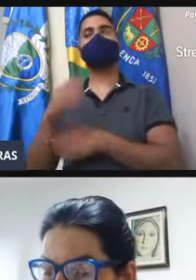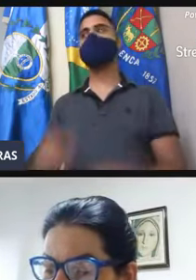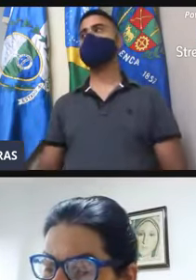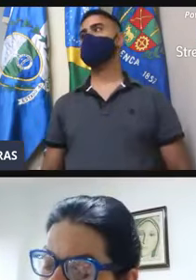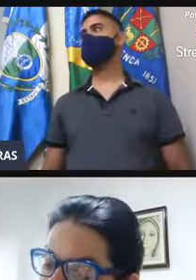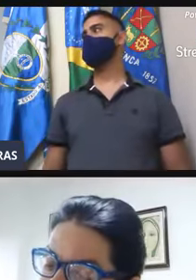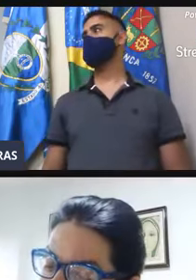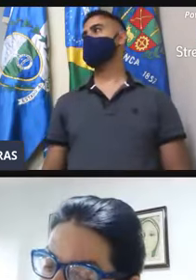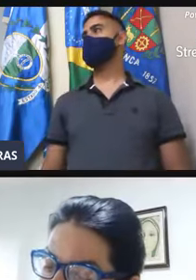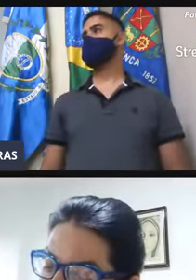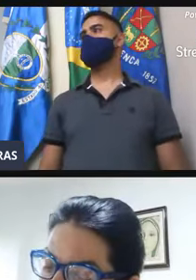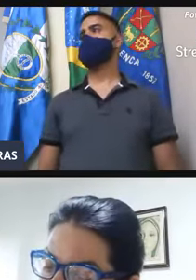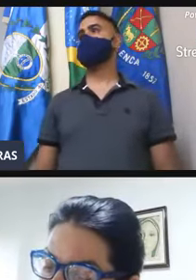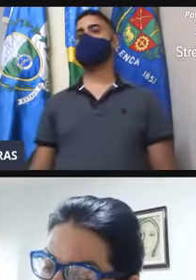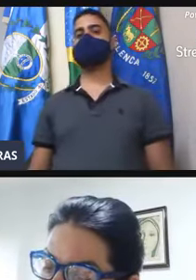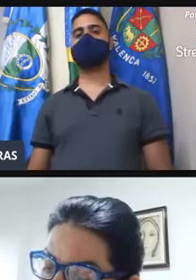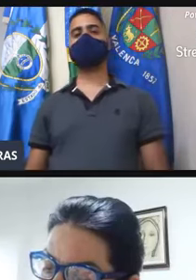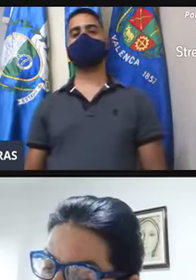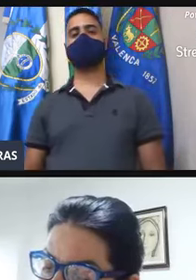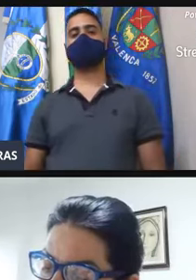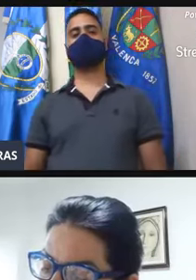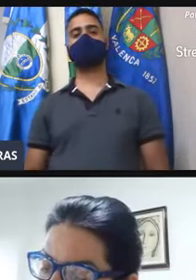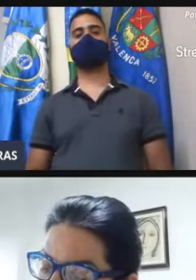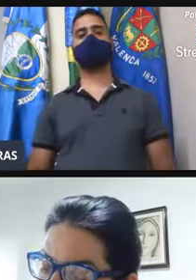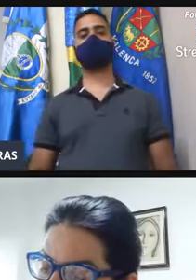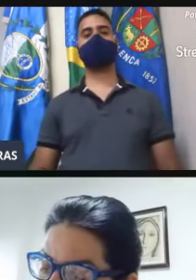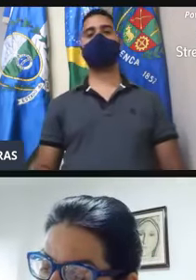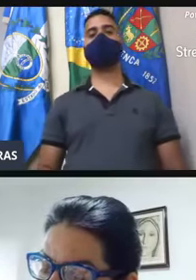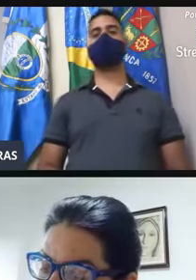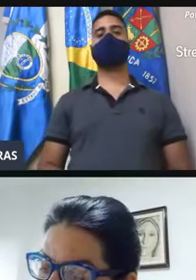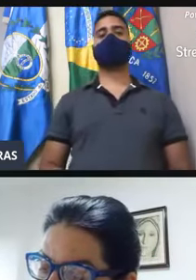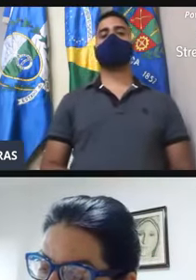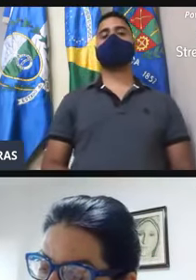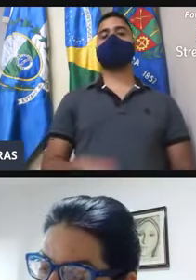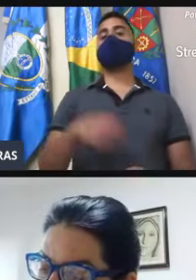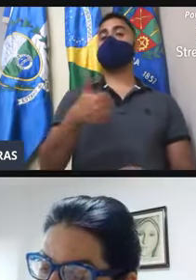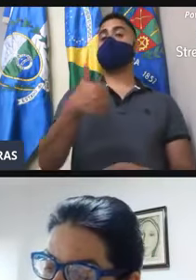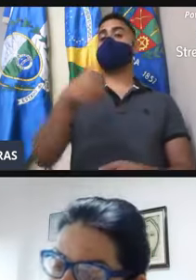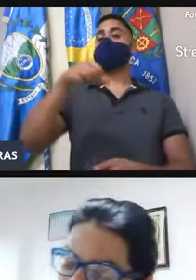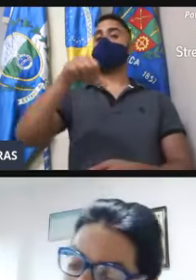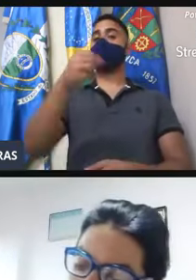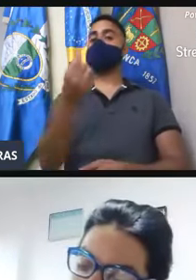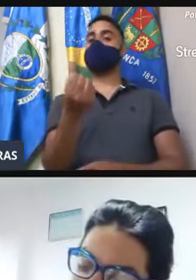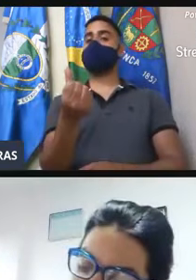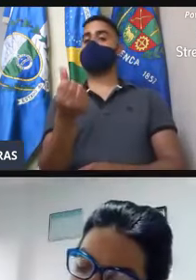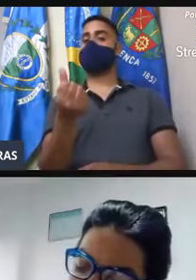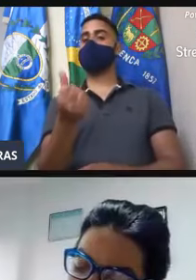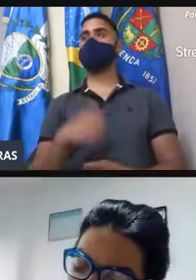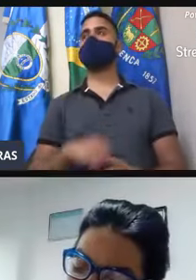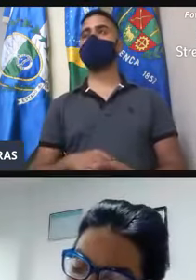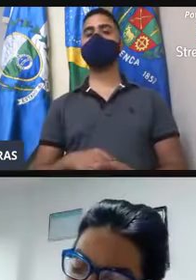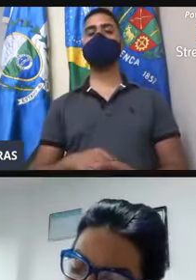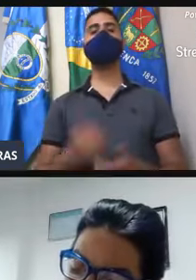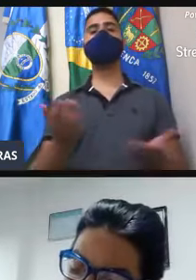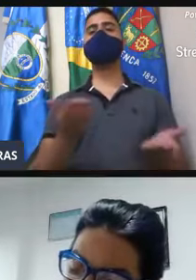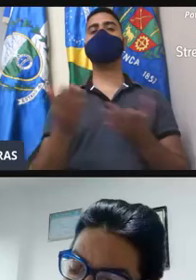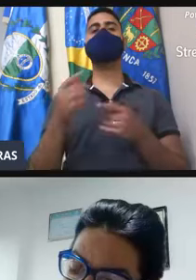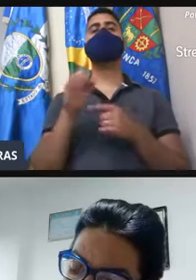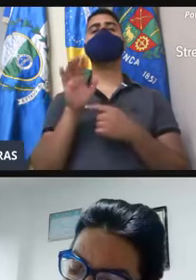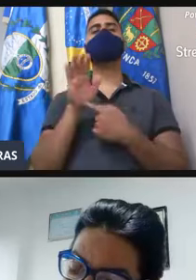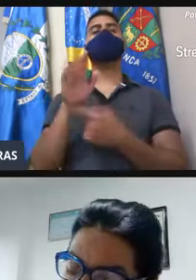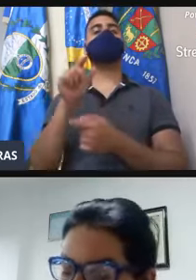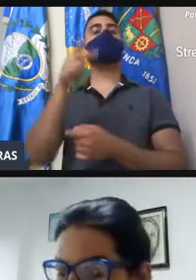professor. Doutor Saulo se encontra, então vou ler a indicação 196. Ele encaminha a indicação